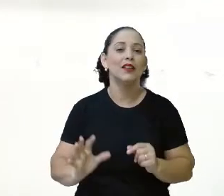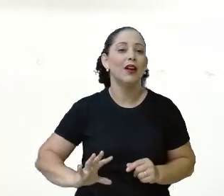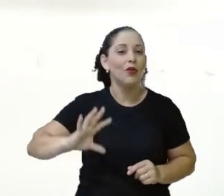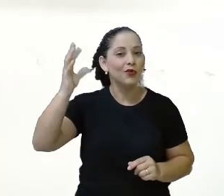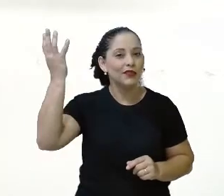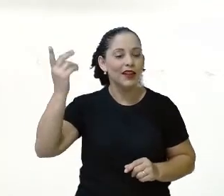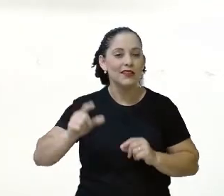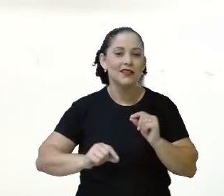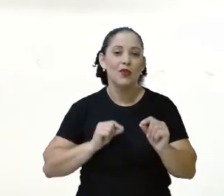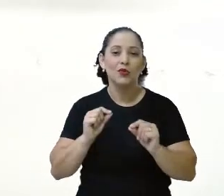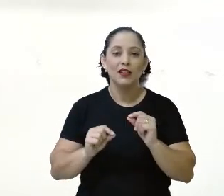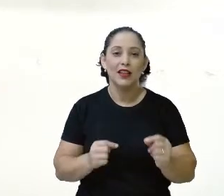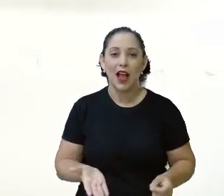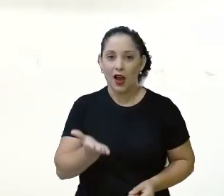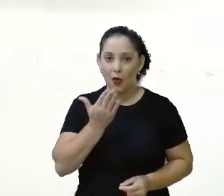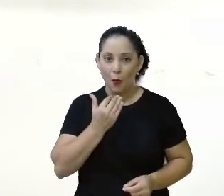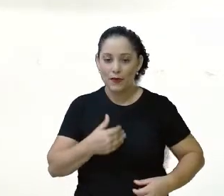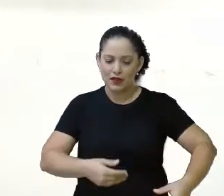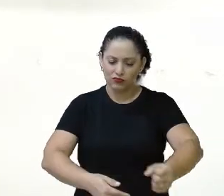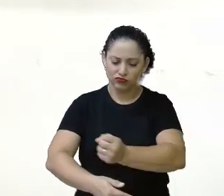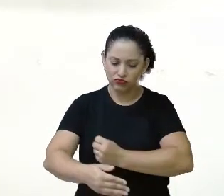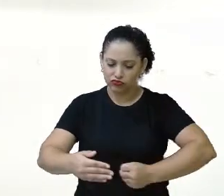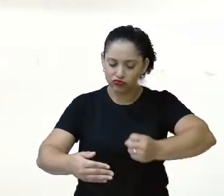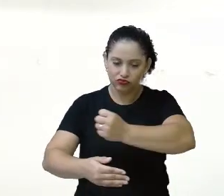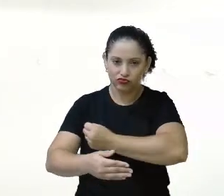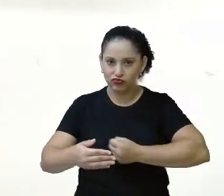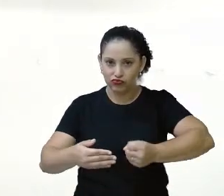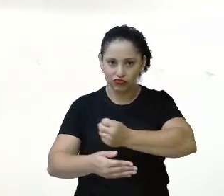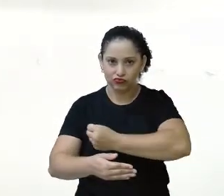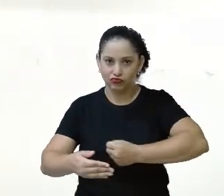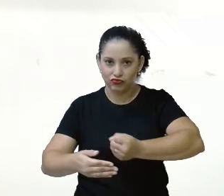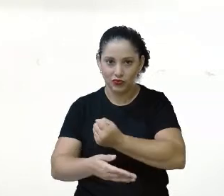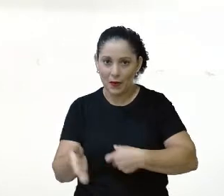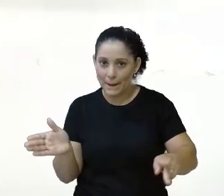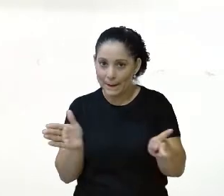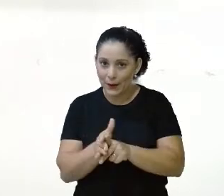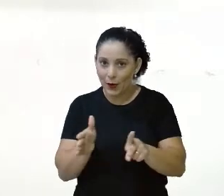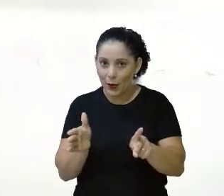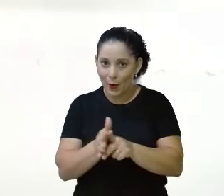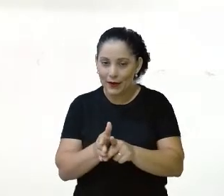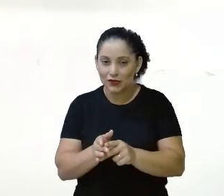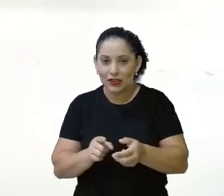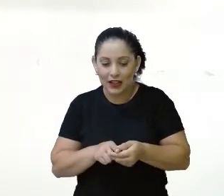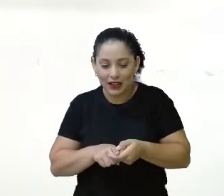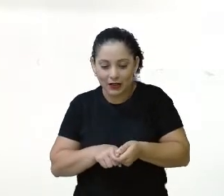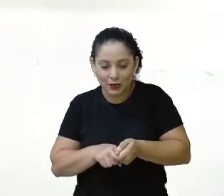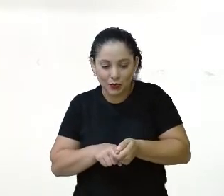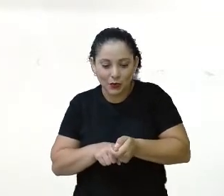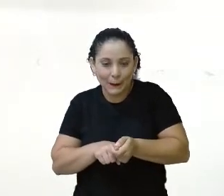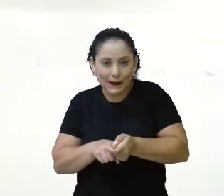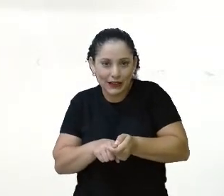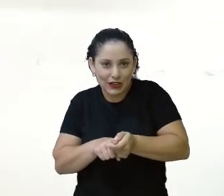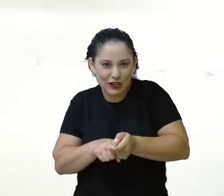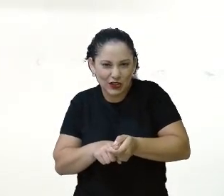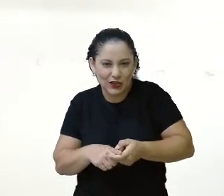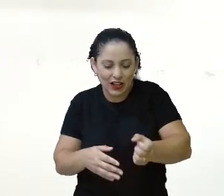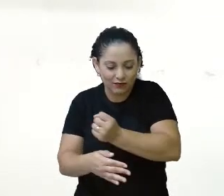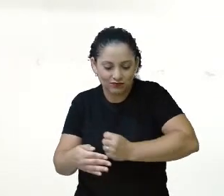também é a culinária através das comidas típicas do milho, não é?